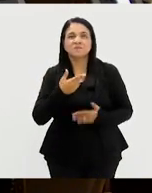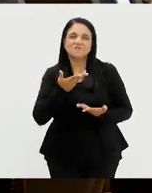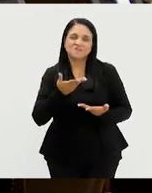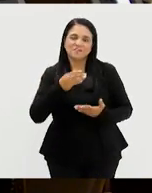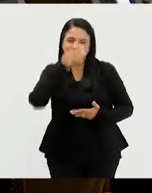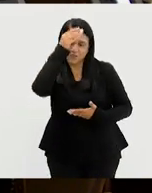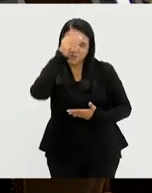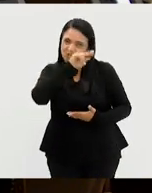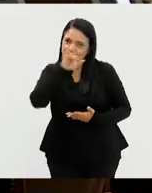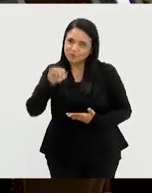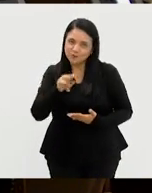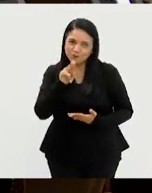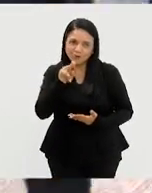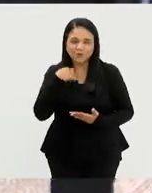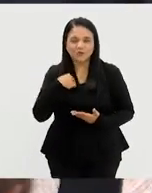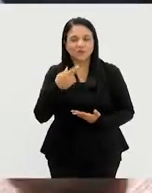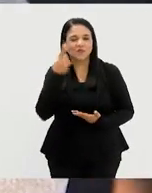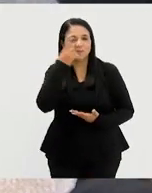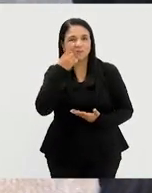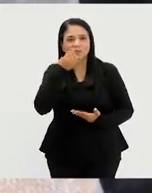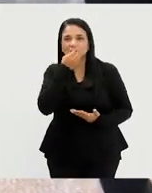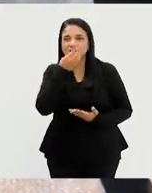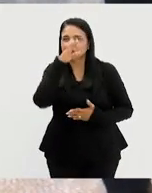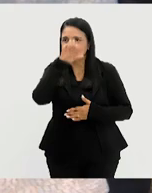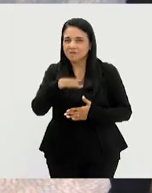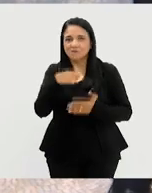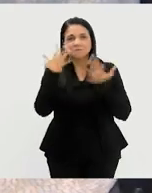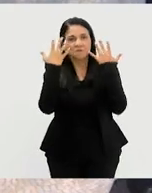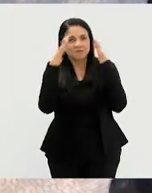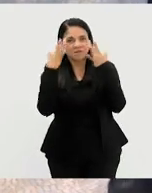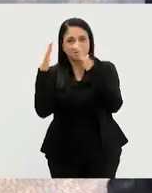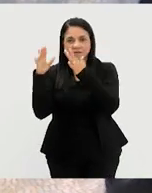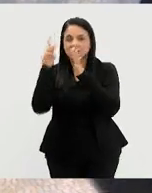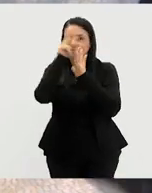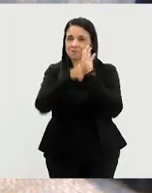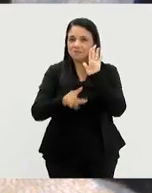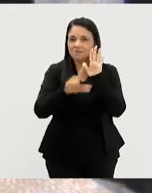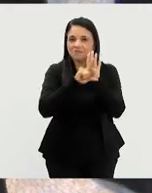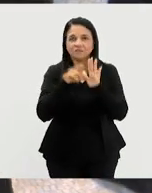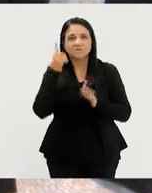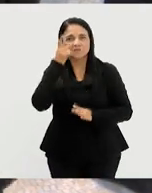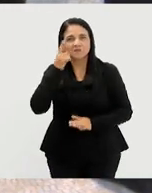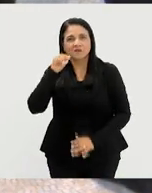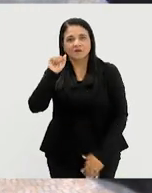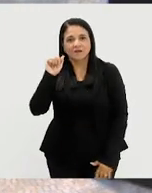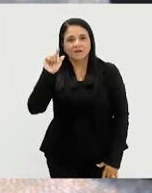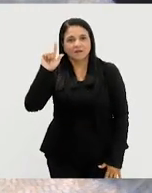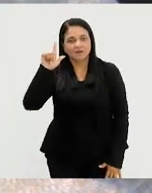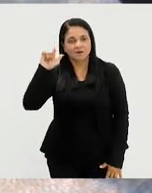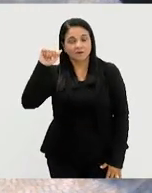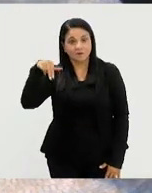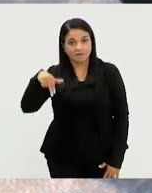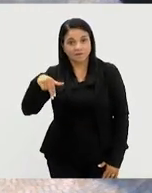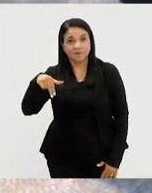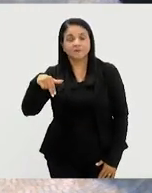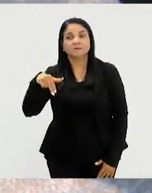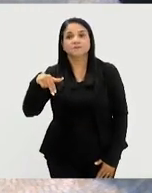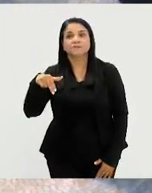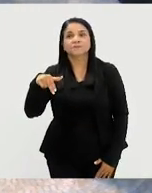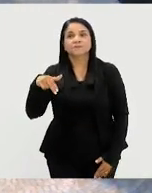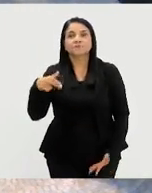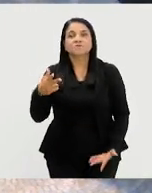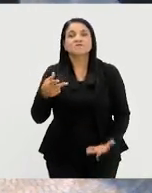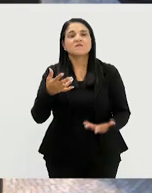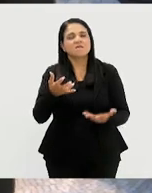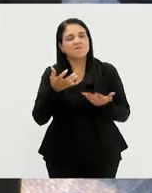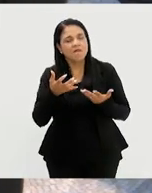Ju tá e boa tarde quero parabenizar também o projeto do nosso Nobre Deputado Alan aqui certo e quero